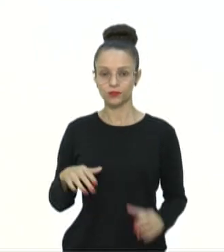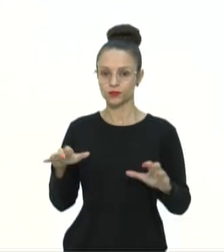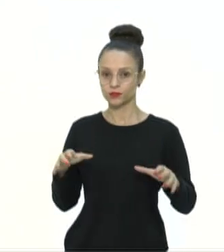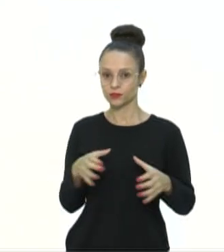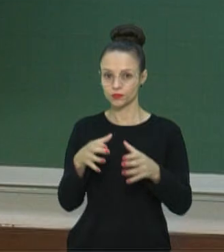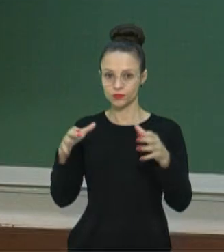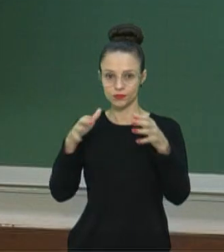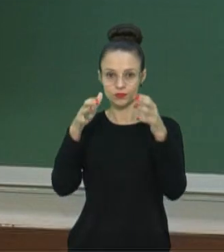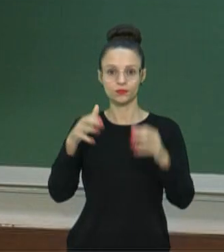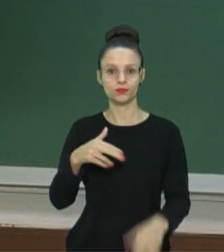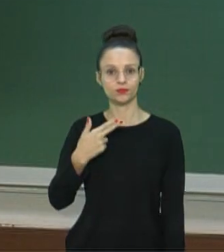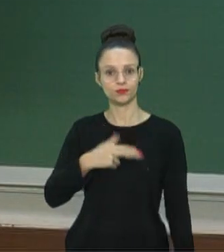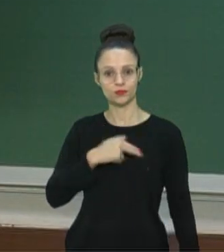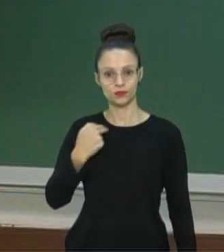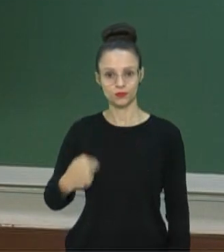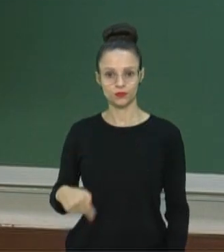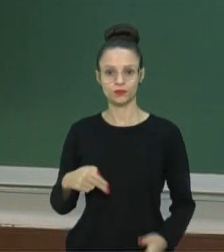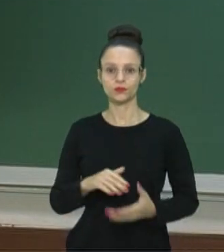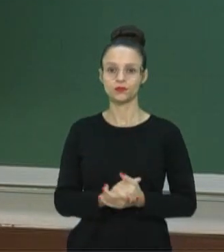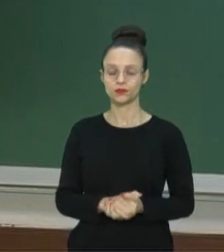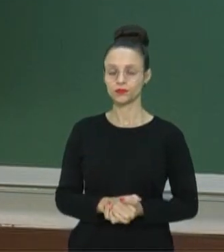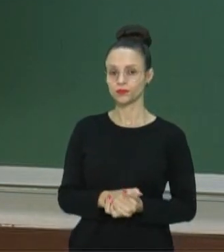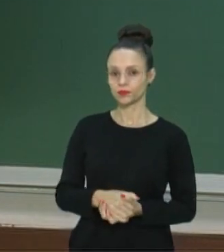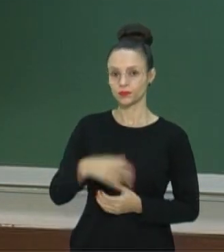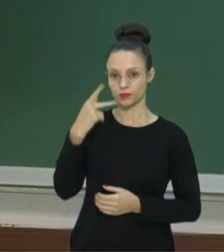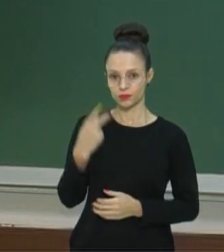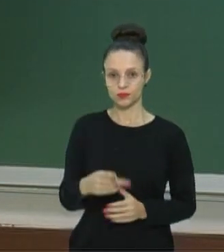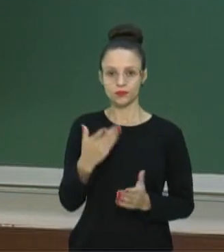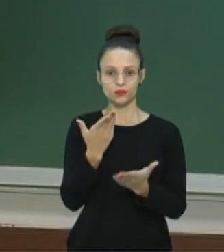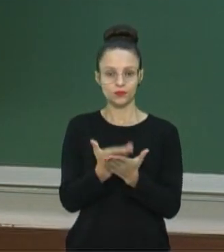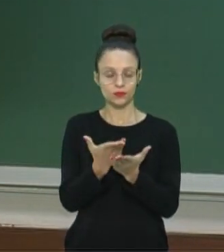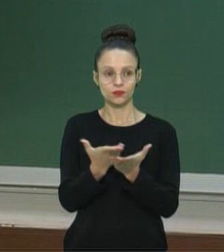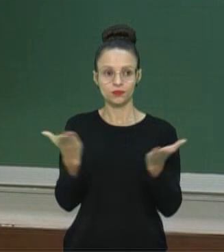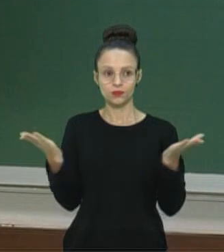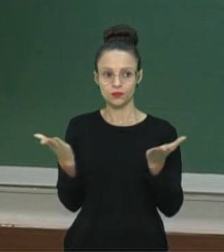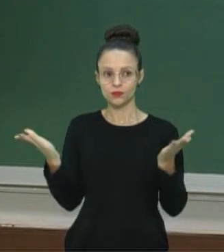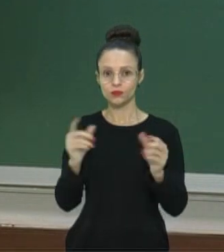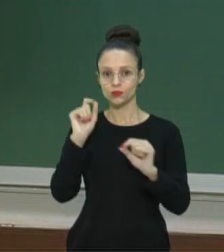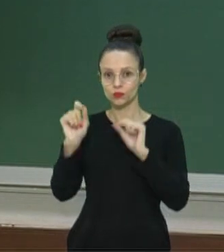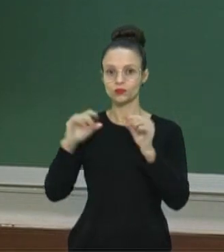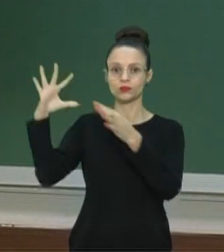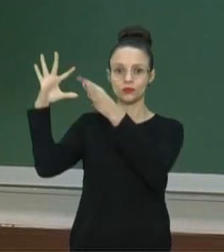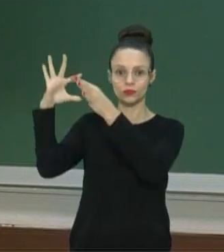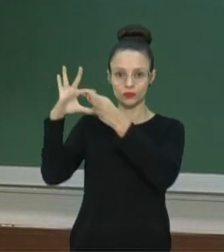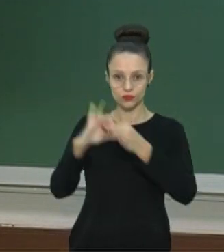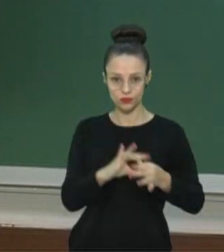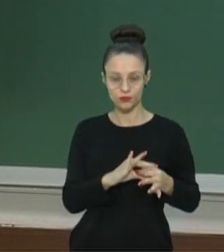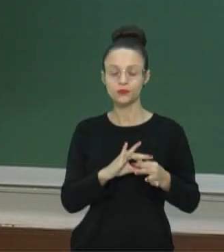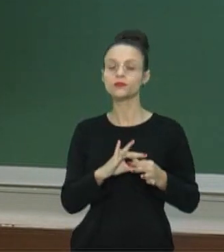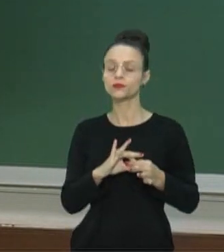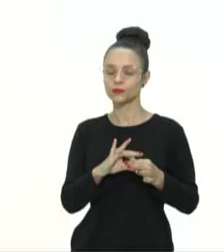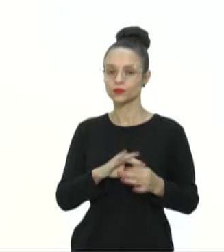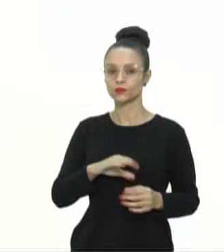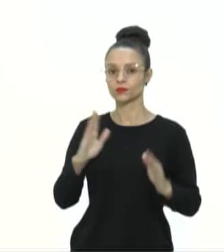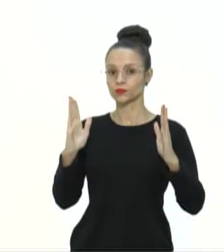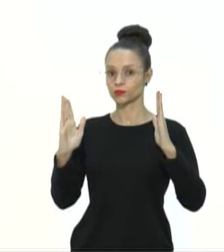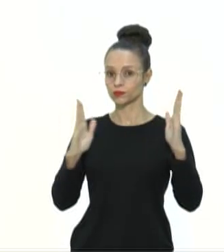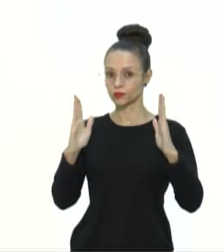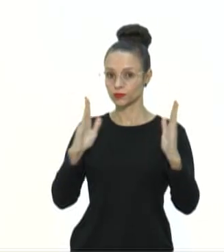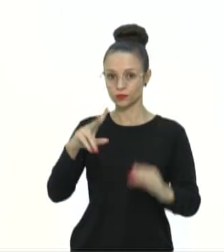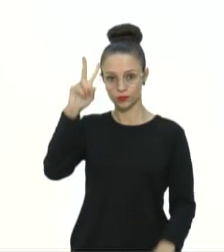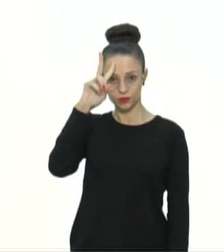cerâmica chinesa. Na aula de hoje, nós vamos fazer uma contextualização do período